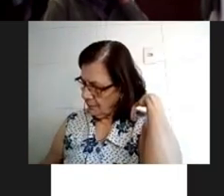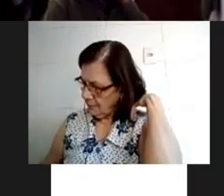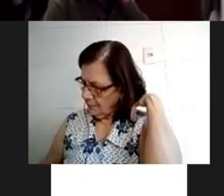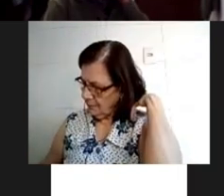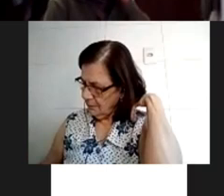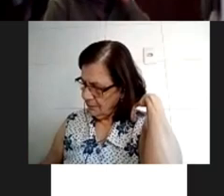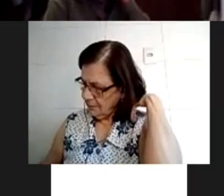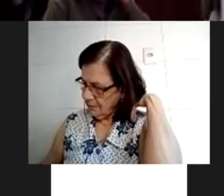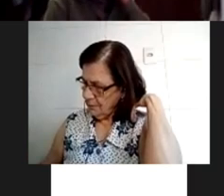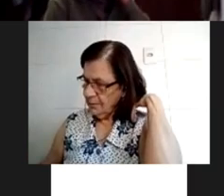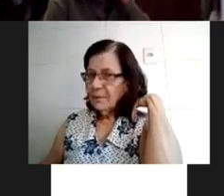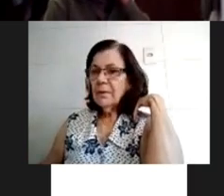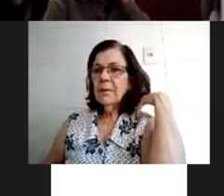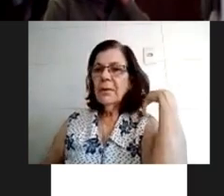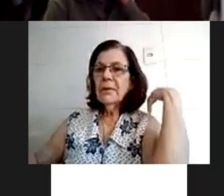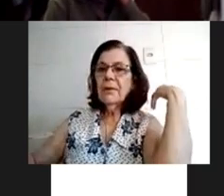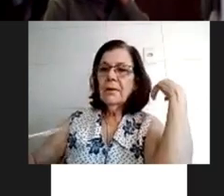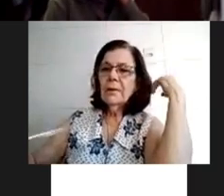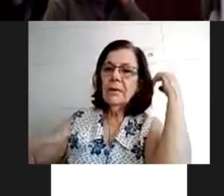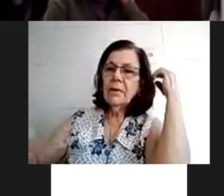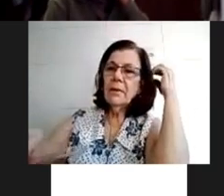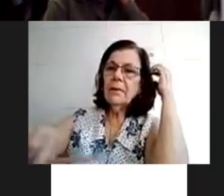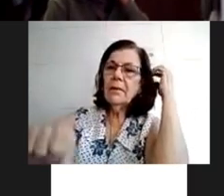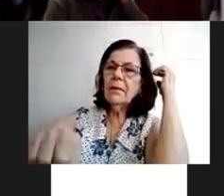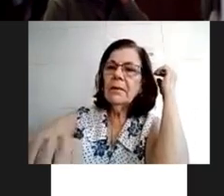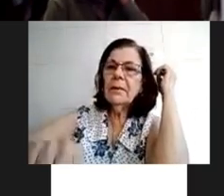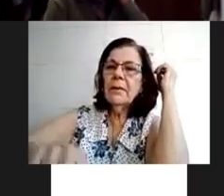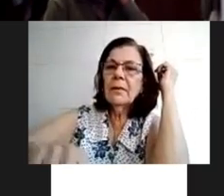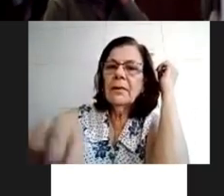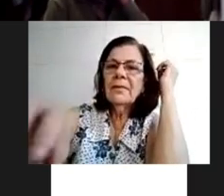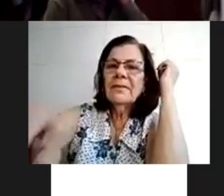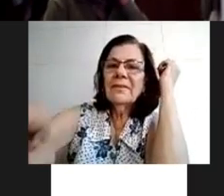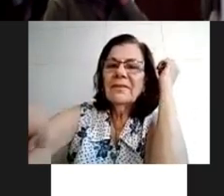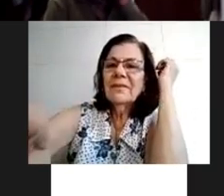Verdade. Então, muito